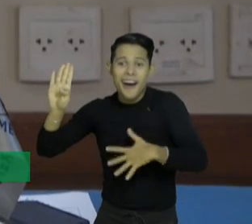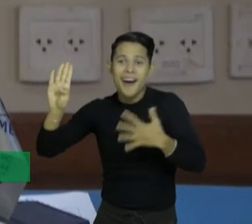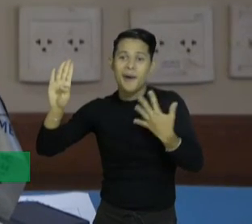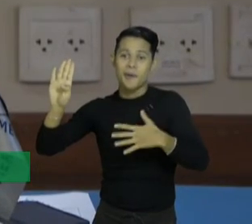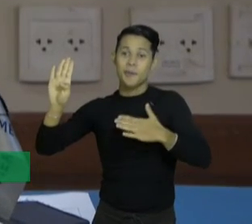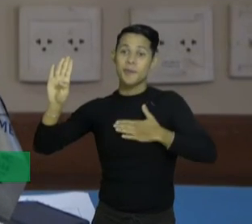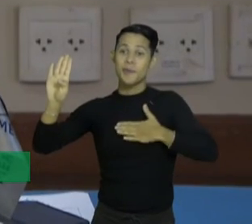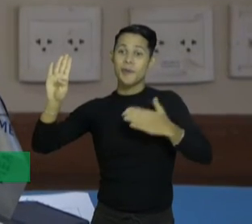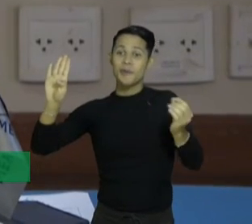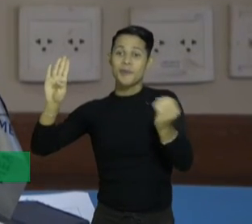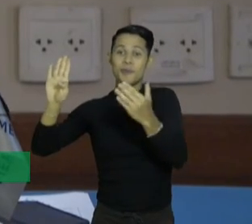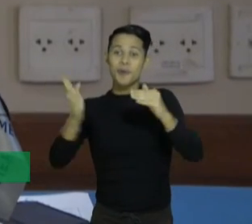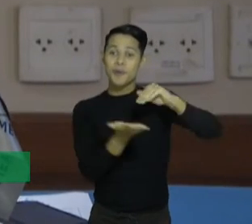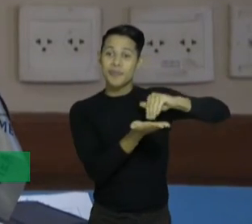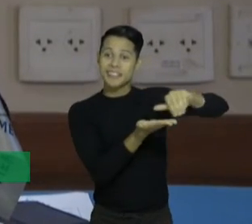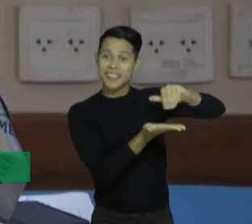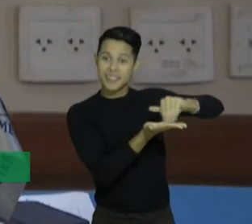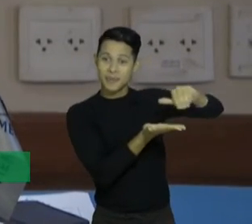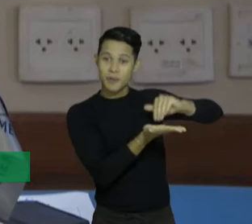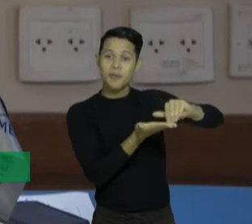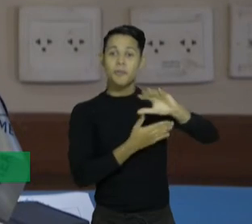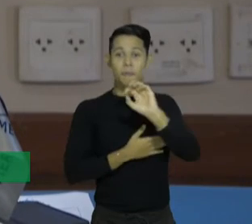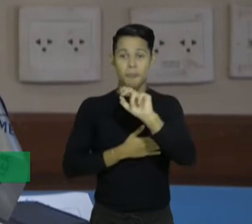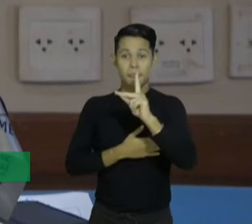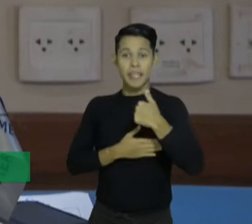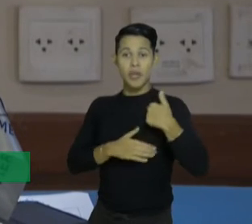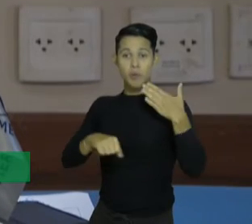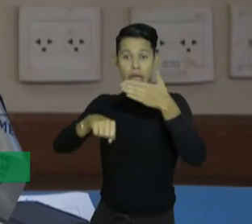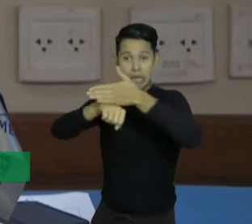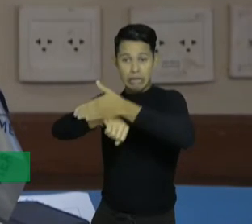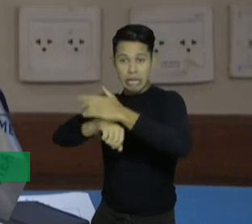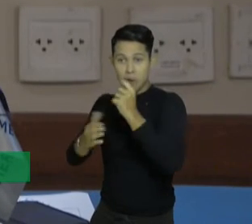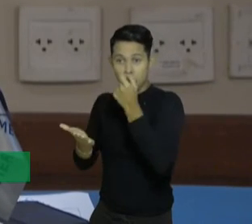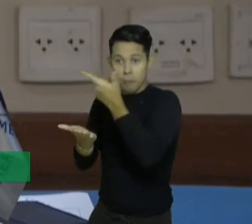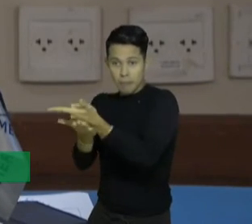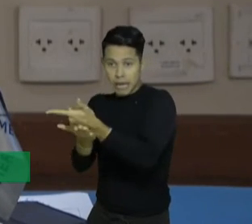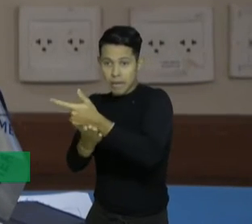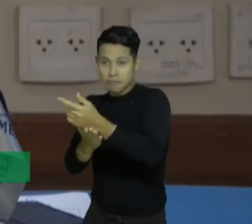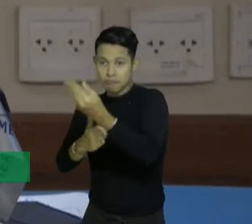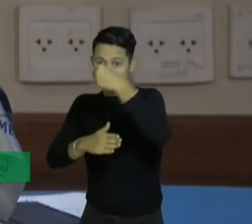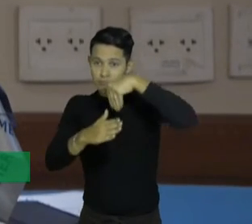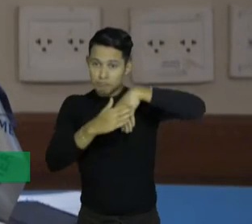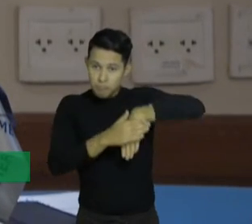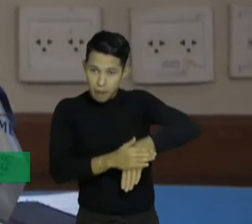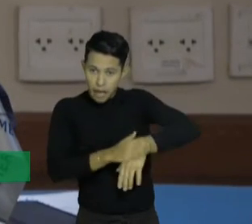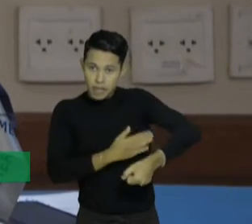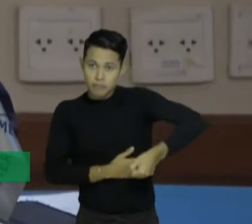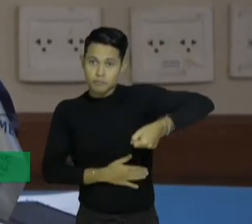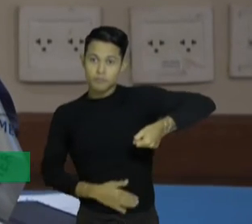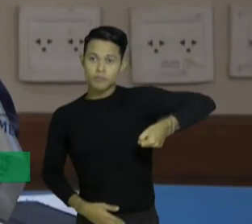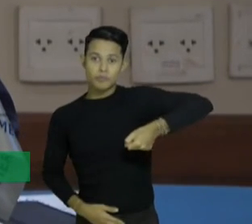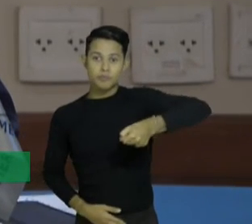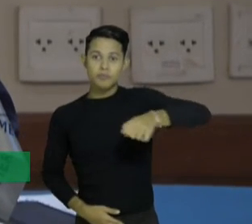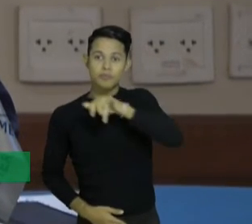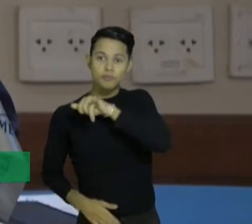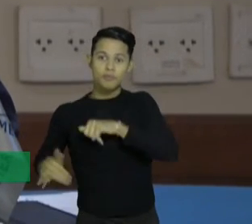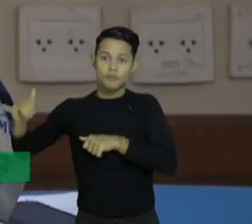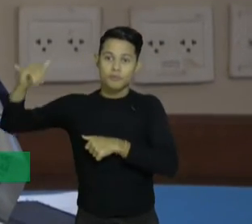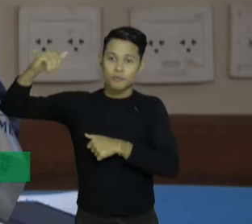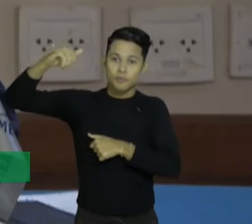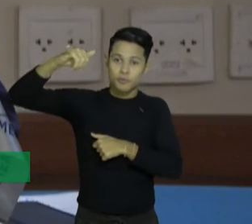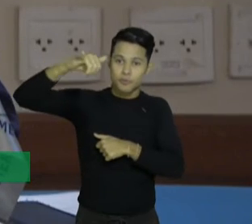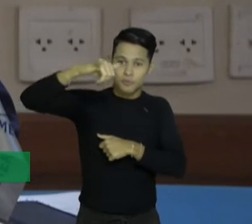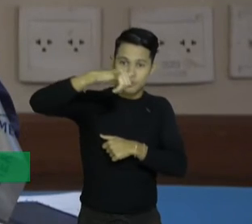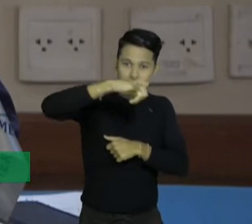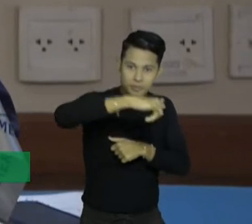advocacia eu entrei comprei a fechadura coloquei na mala trouxe a fechadura para casa e quando chegou na